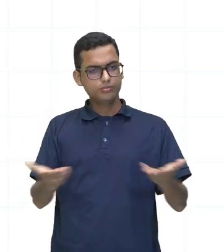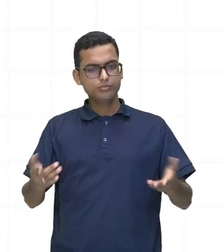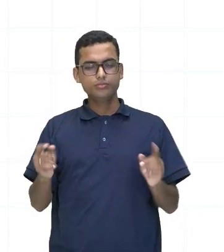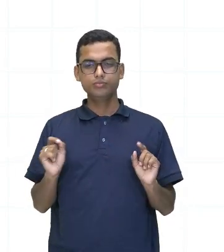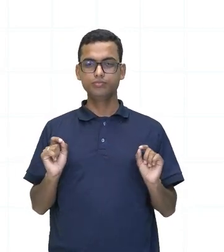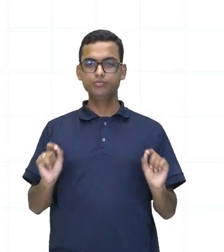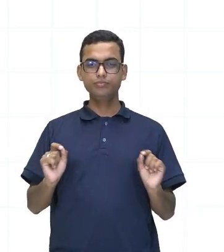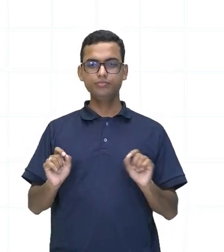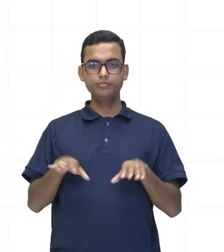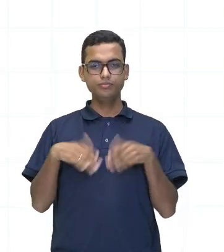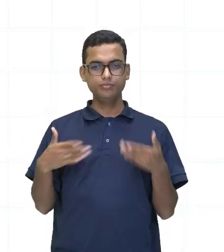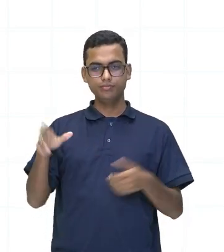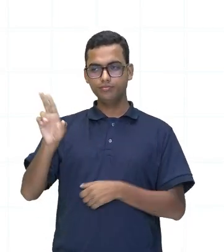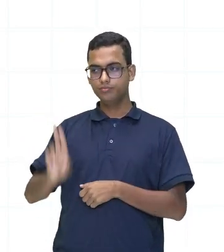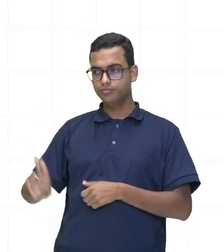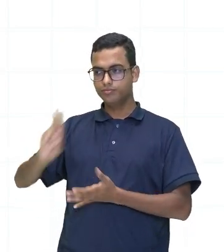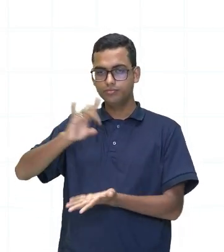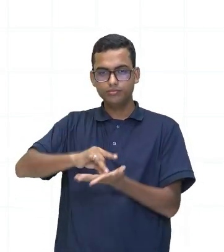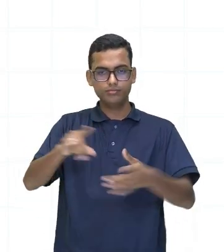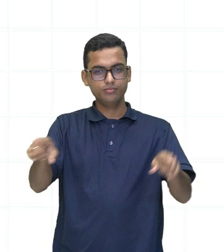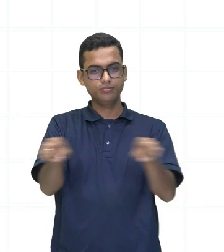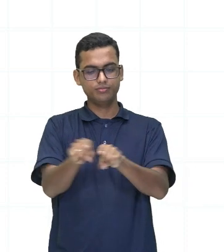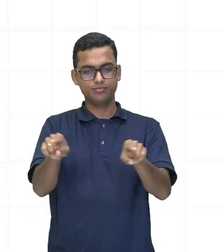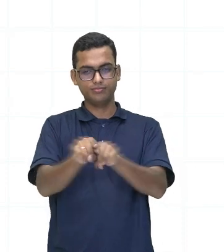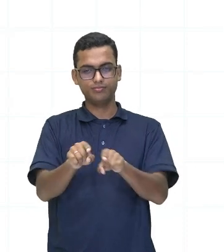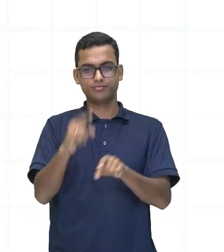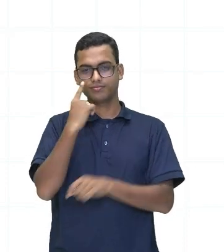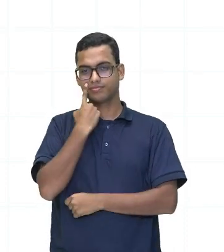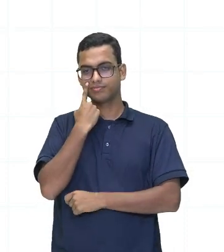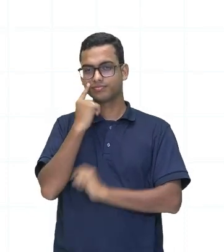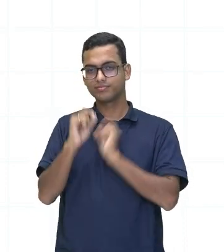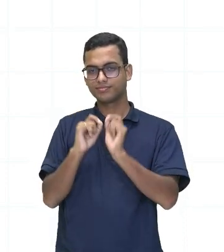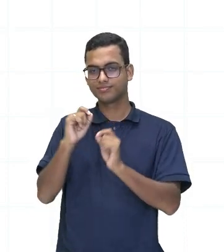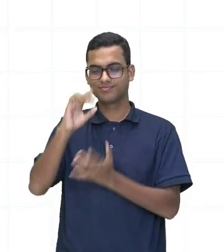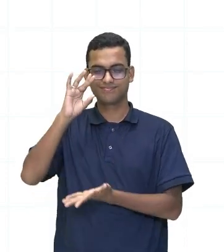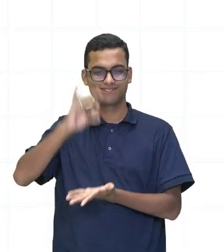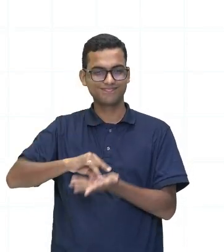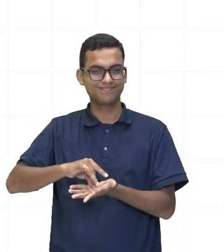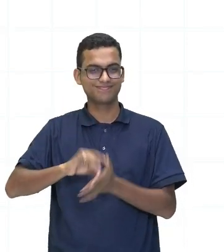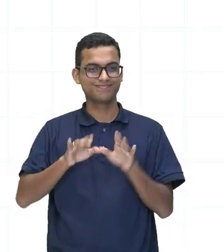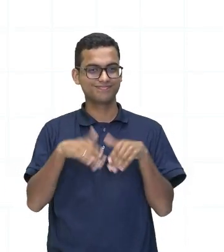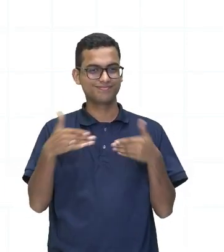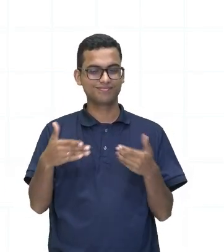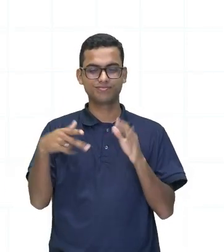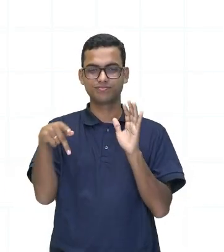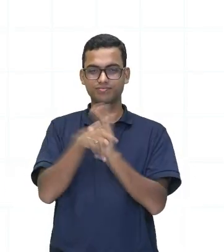que eu utilizo o verbo to be was, hein? Com que pronomes? Acompanhe.